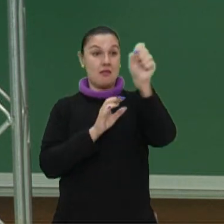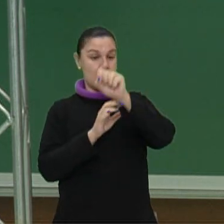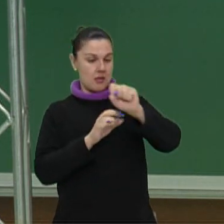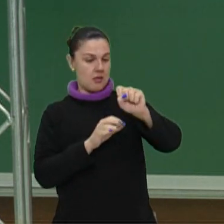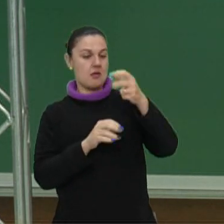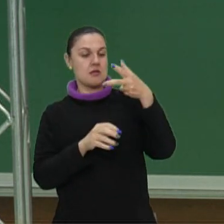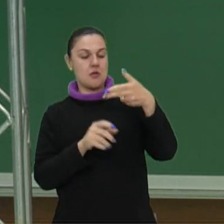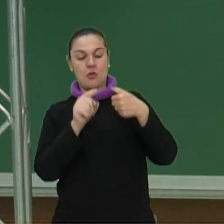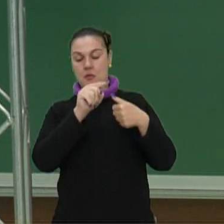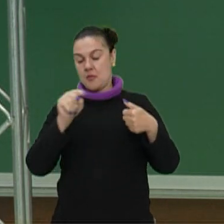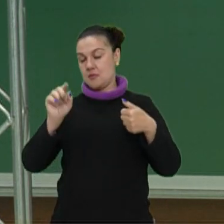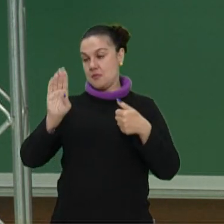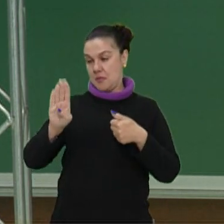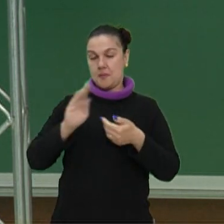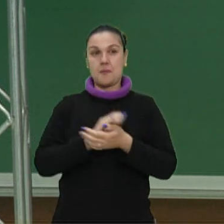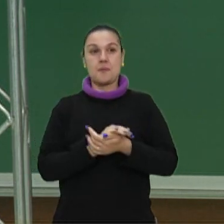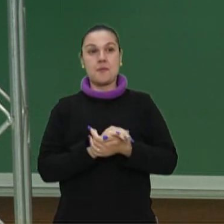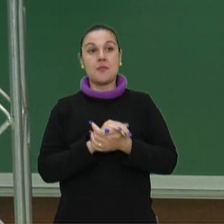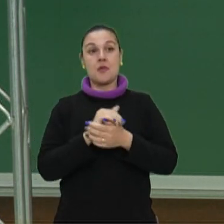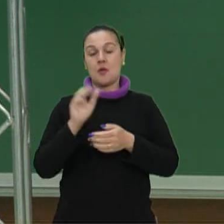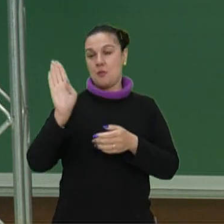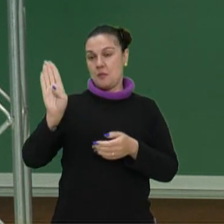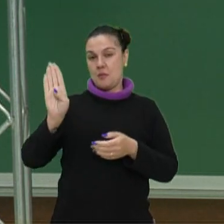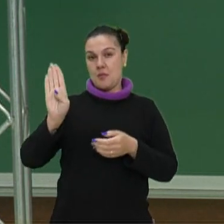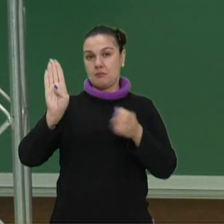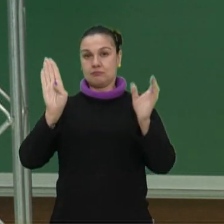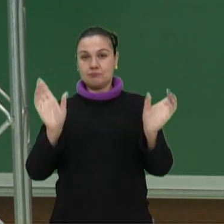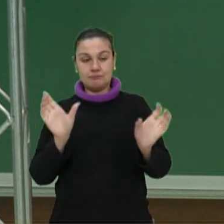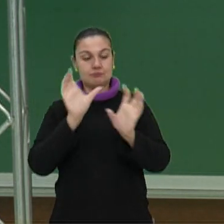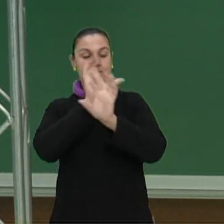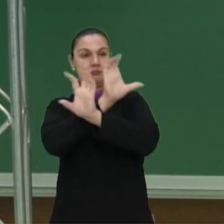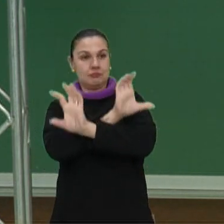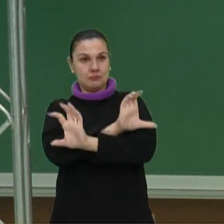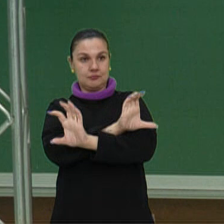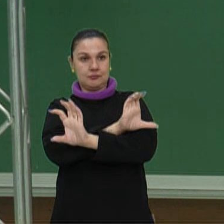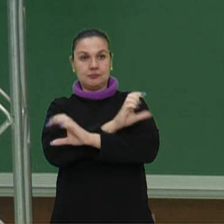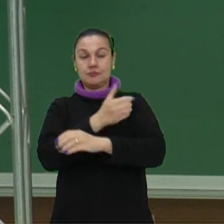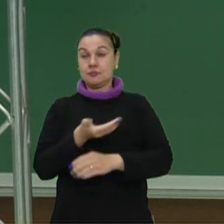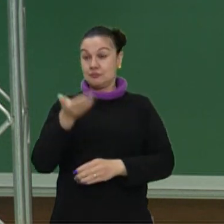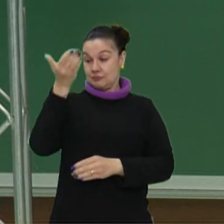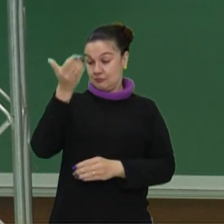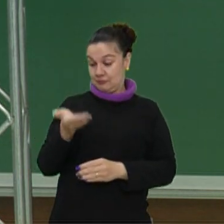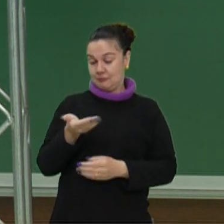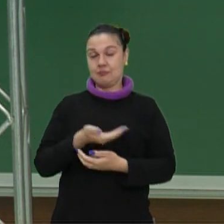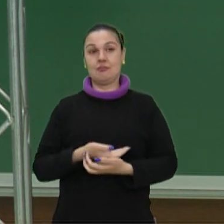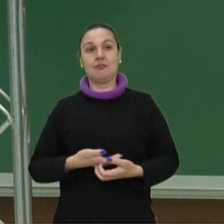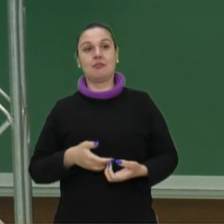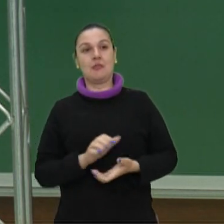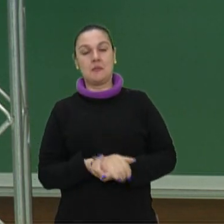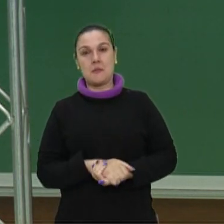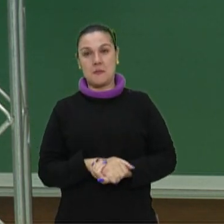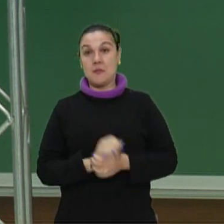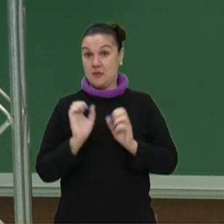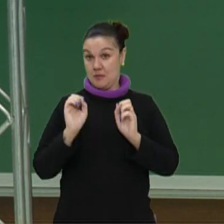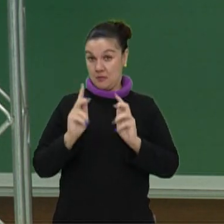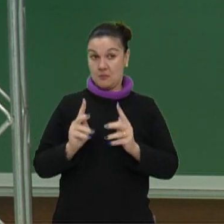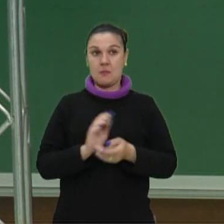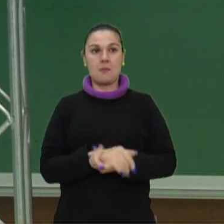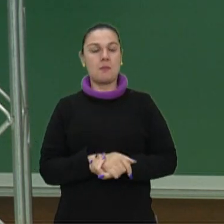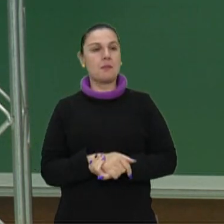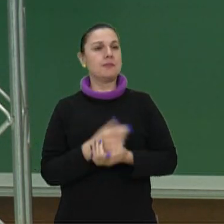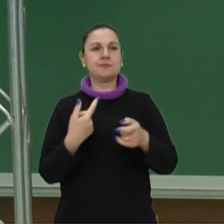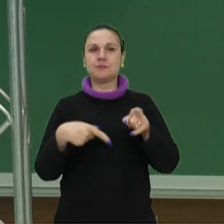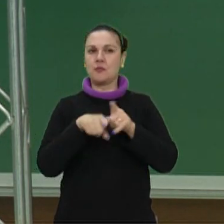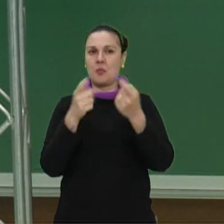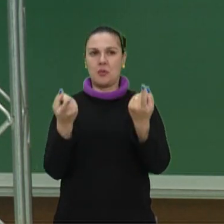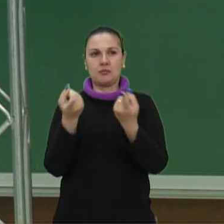certo? Aqui eu posso pegar esse b, trazer para cá positivo, S para lá negativo, eu tenho aquela igualdade, né? E aqui